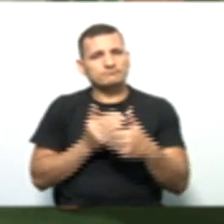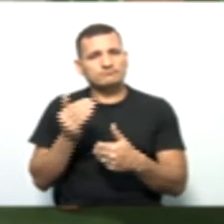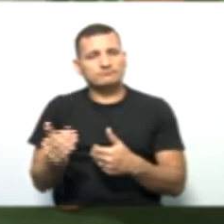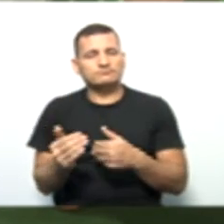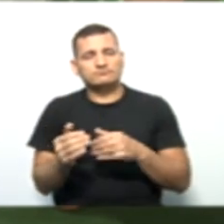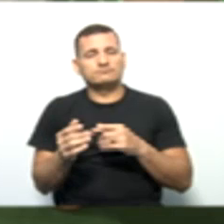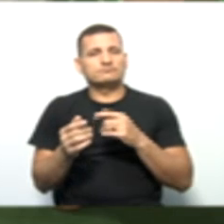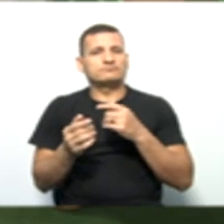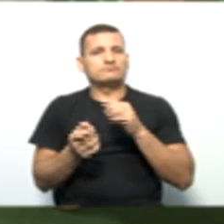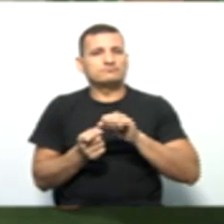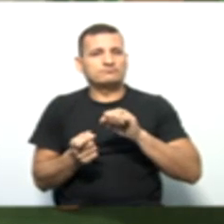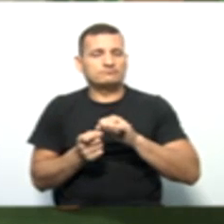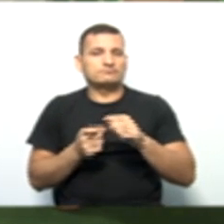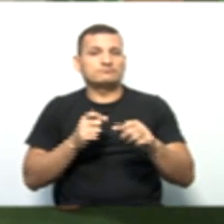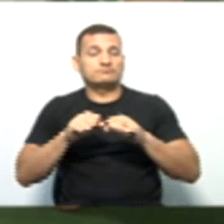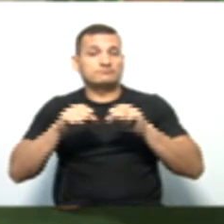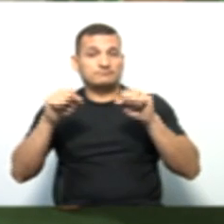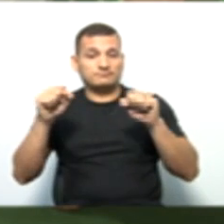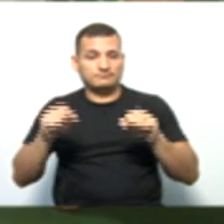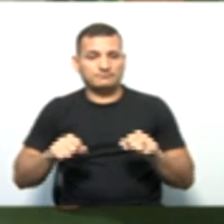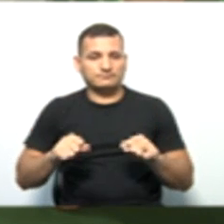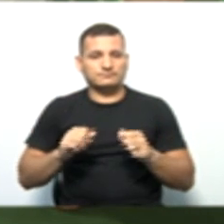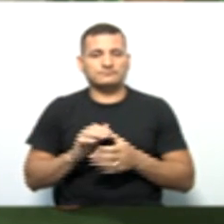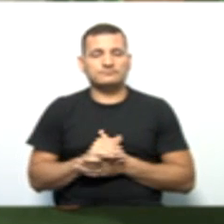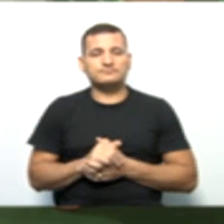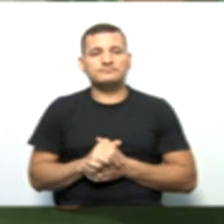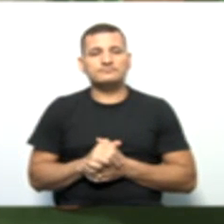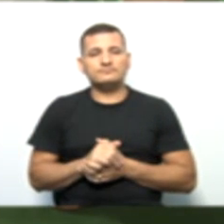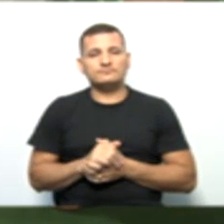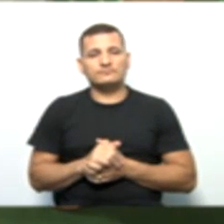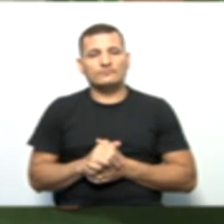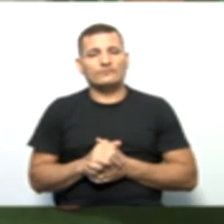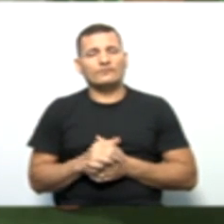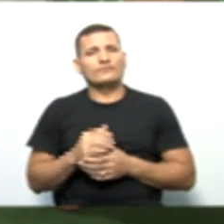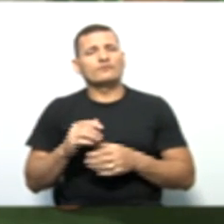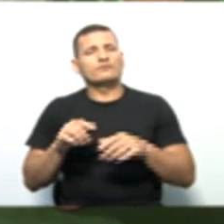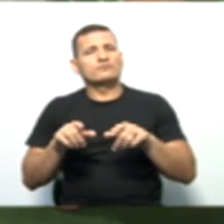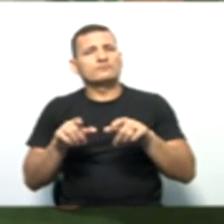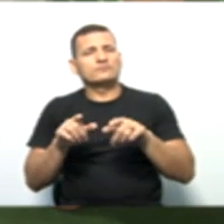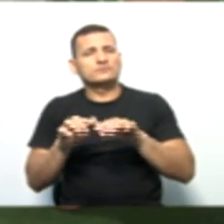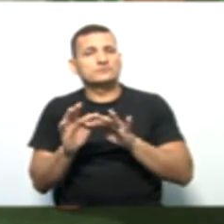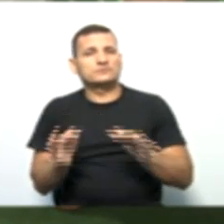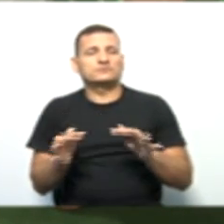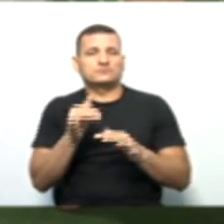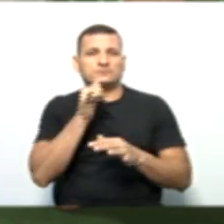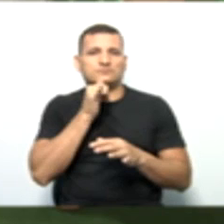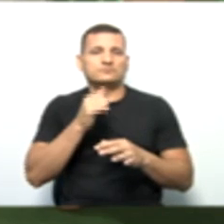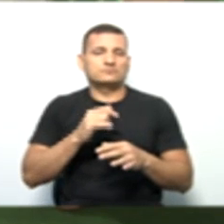poder fazer aquele sistema, né? E além disso, existem exemplos bem simples também,